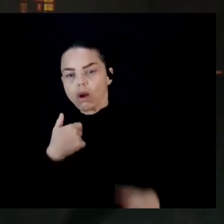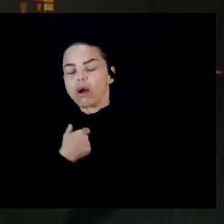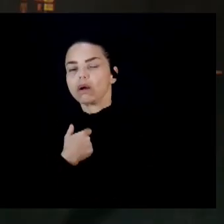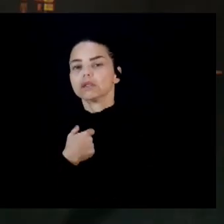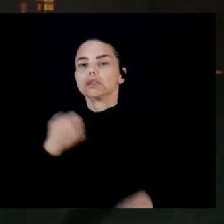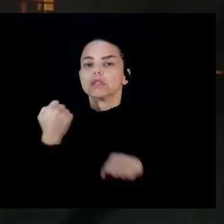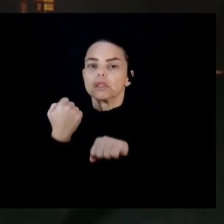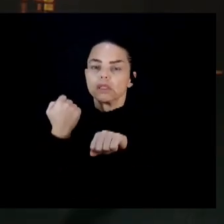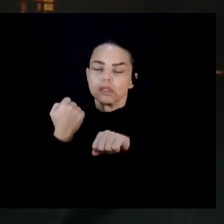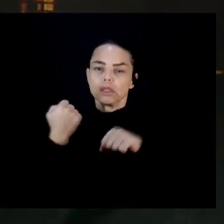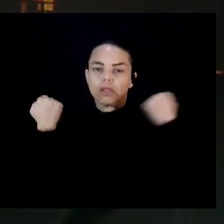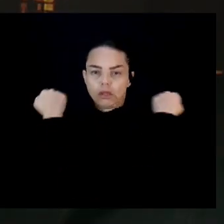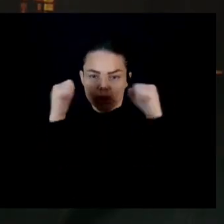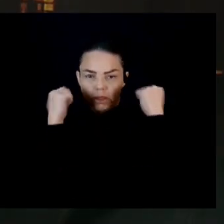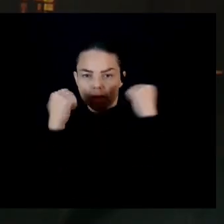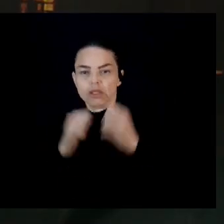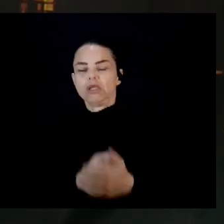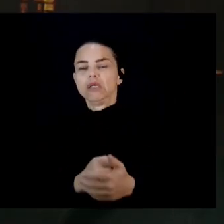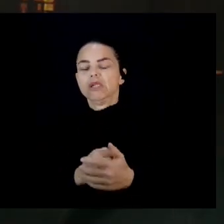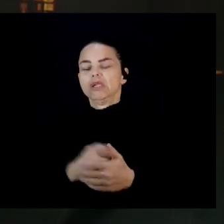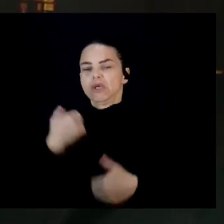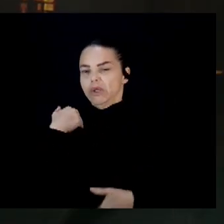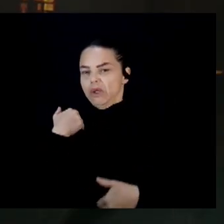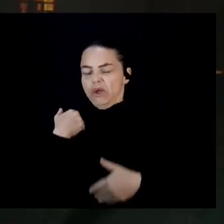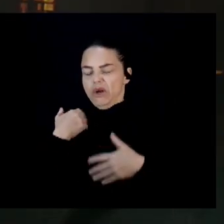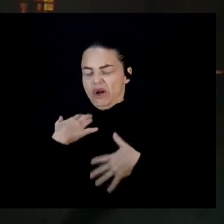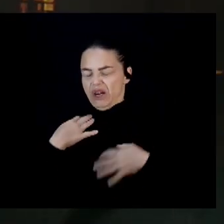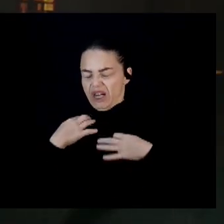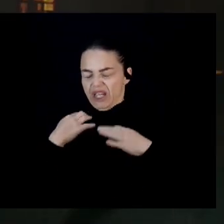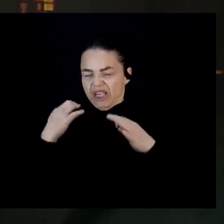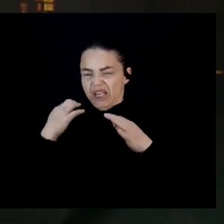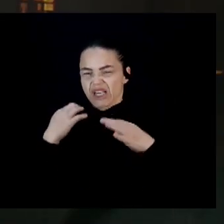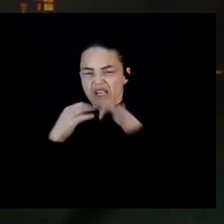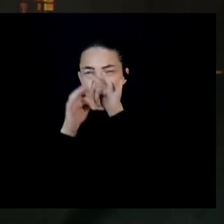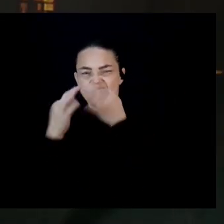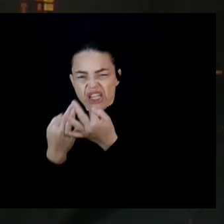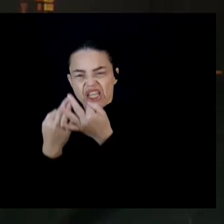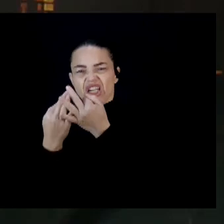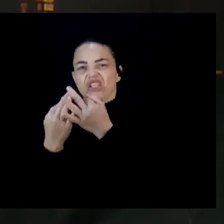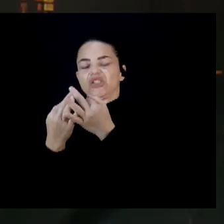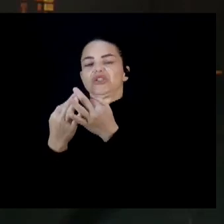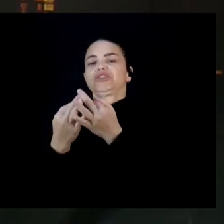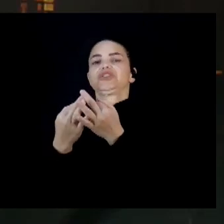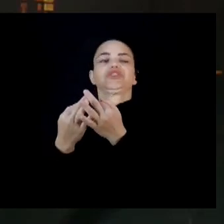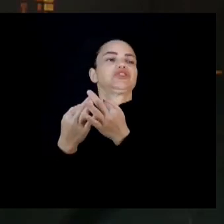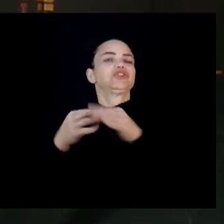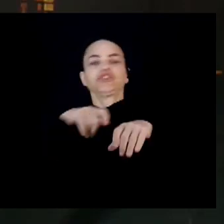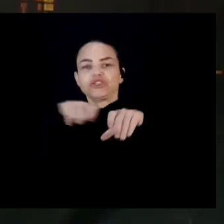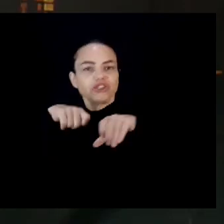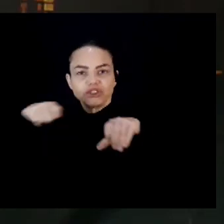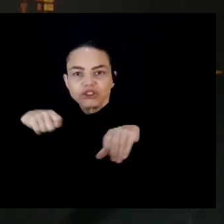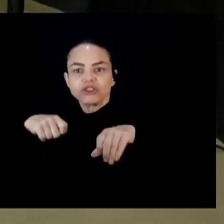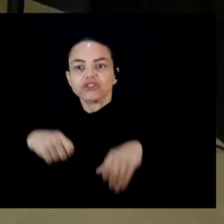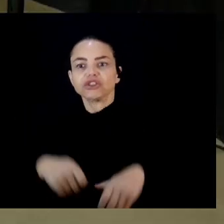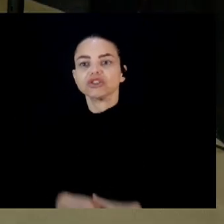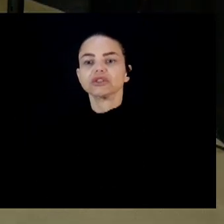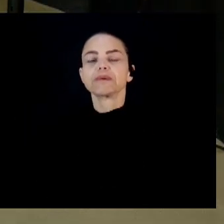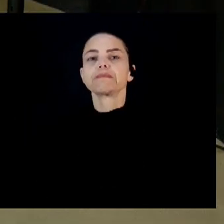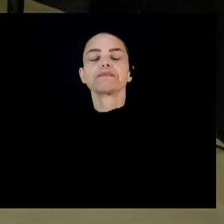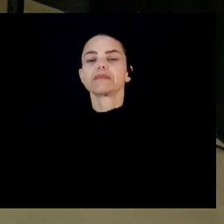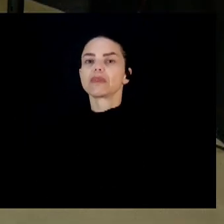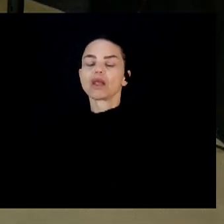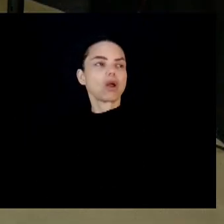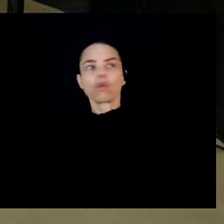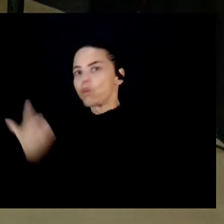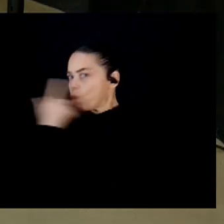roupa simples, com o corpo que eu tenho, com o meu tênis simples. Como romper isso? Tá.